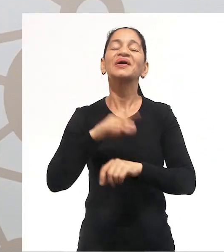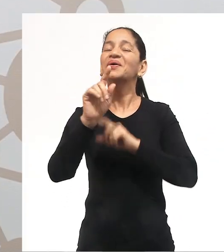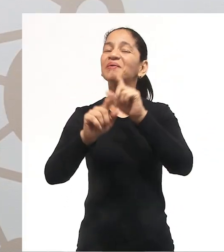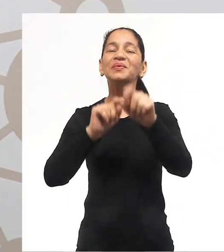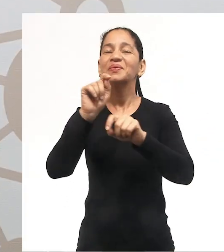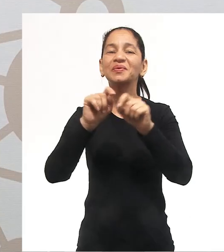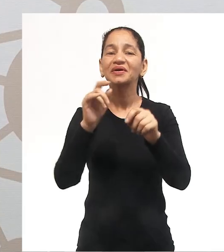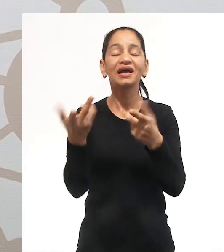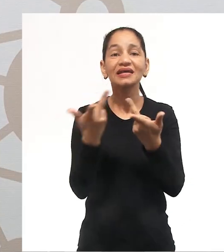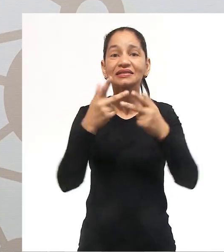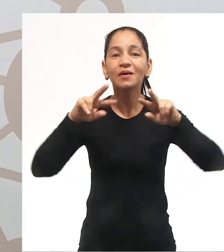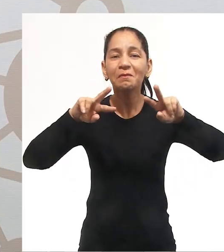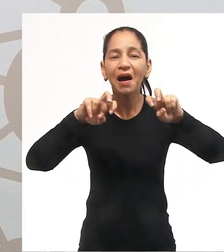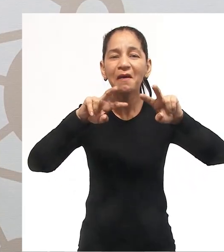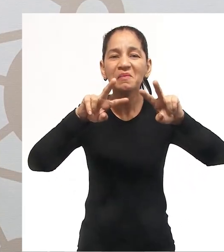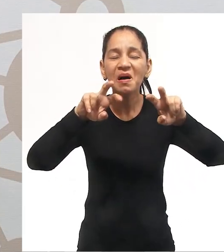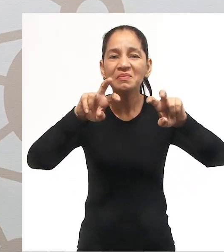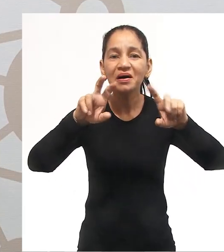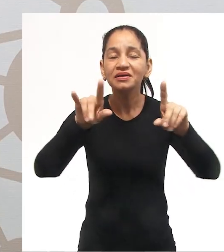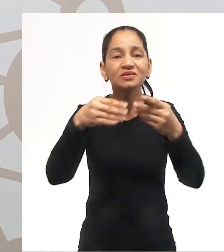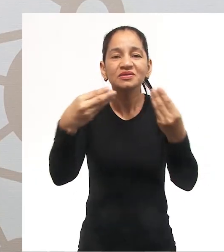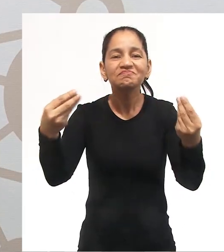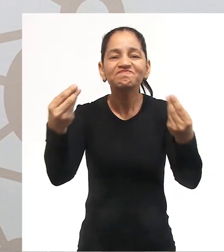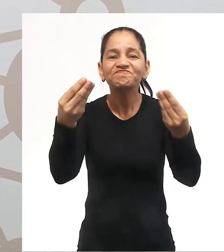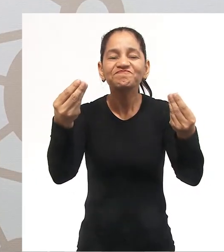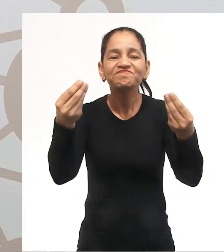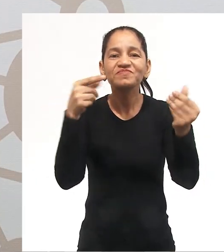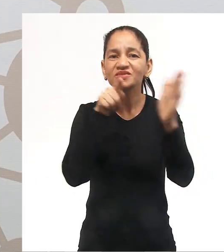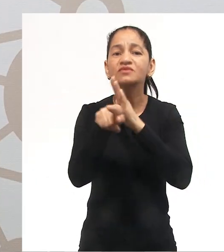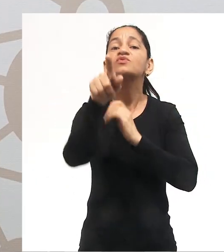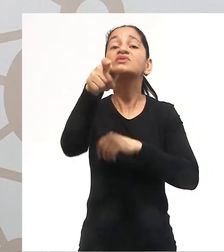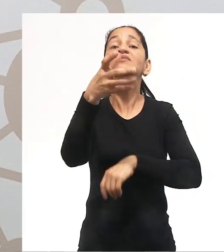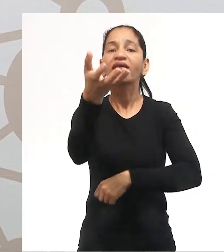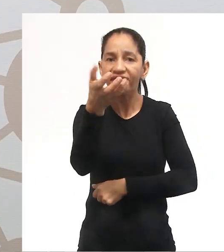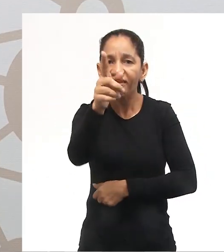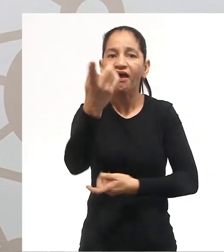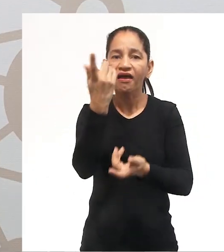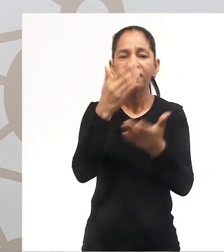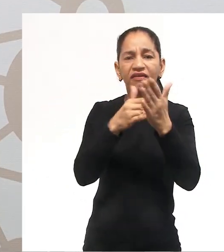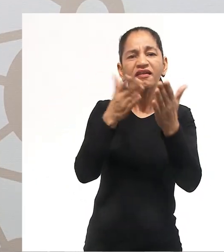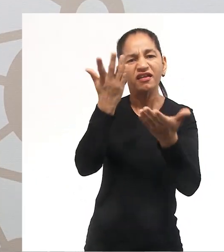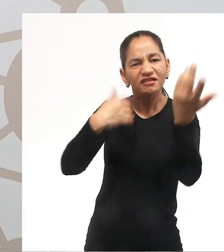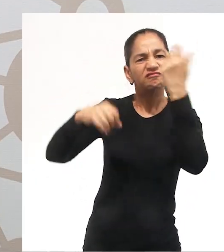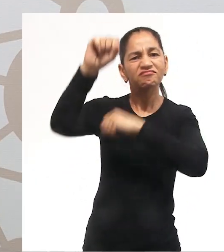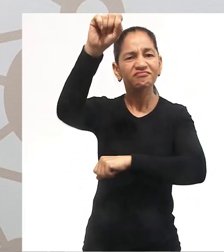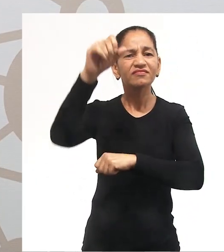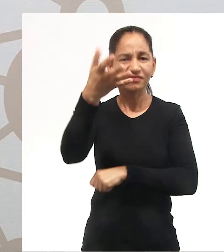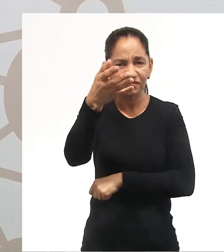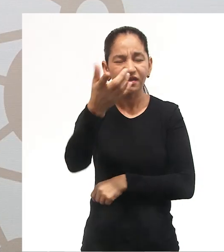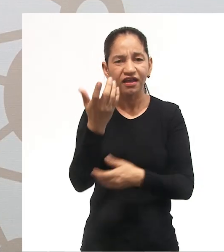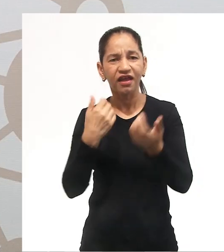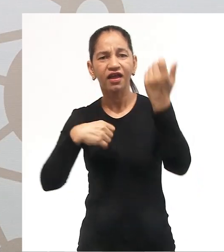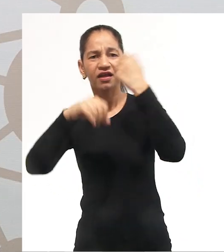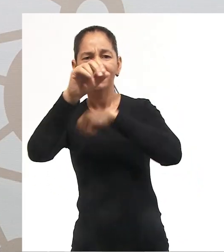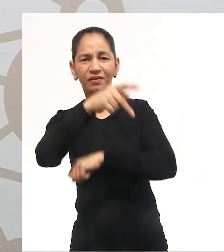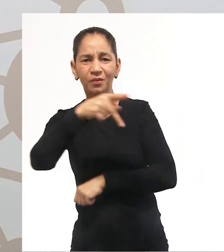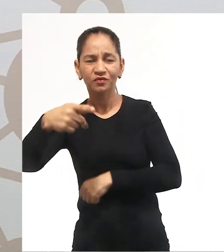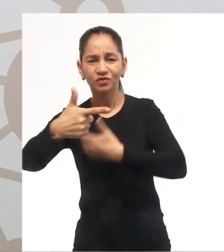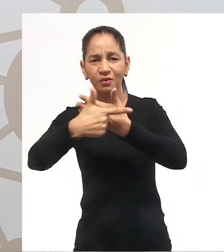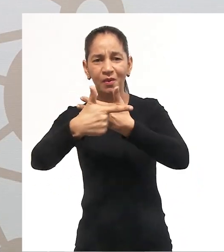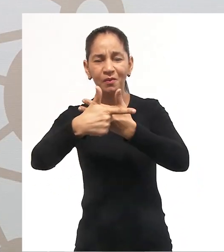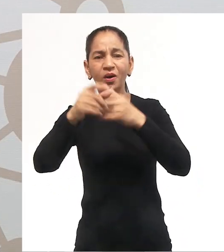nós trouxemos o quê? Essa instigação de essa pergunta de se você quer ser o herói. Ou seja, você quer